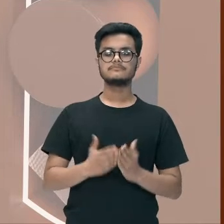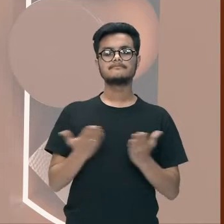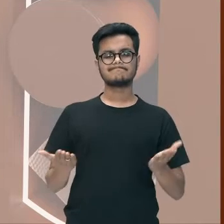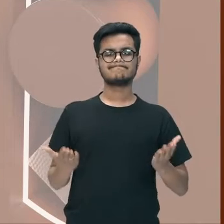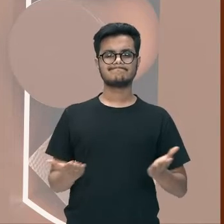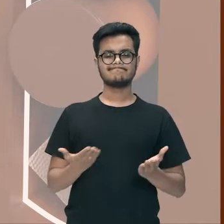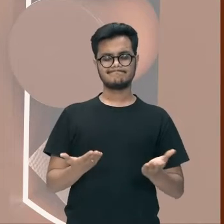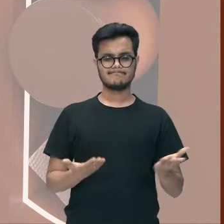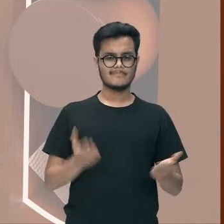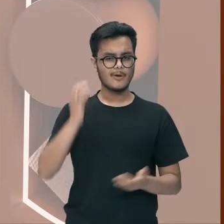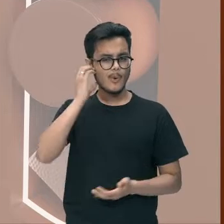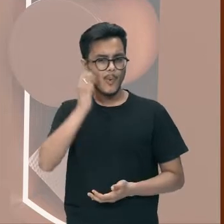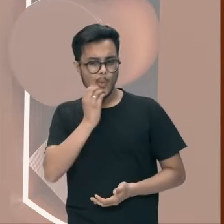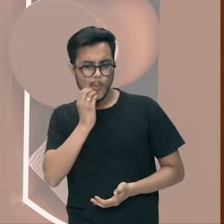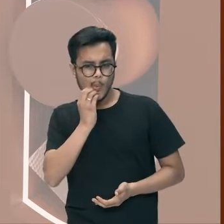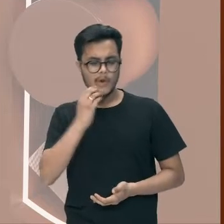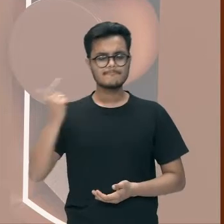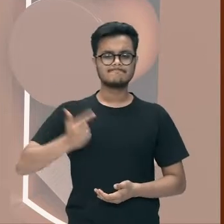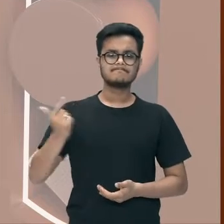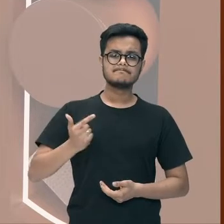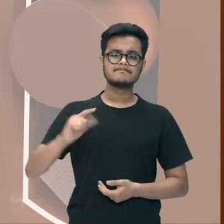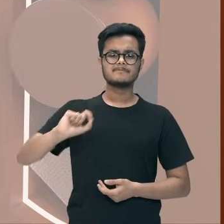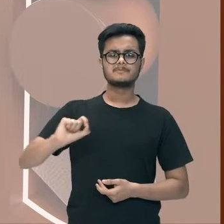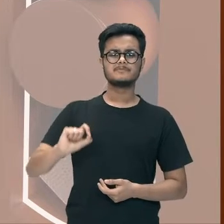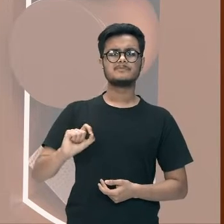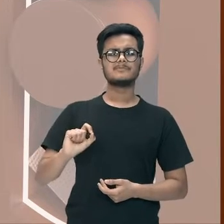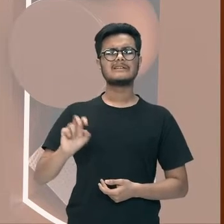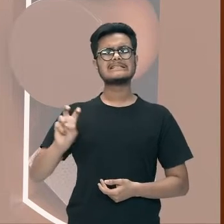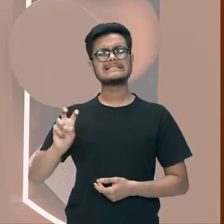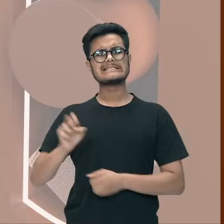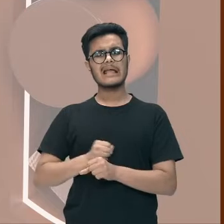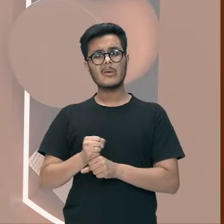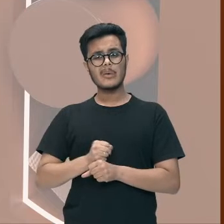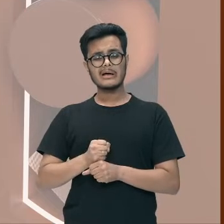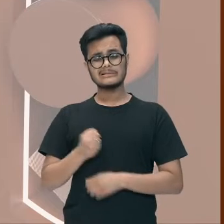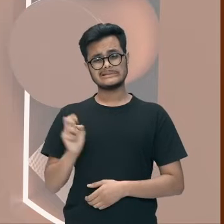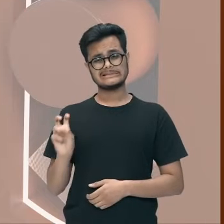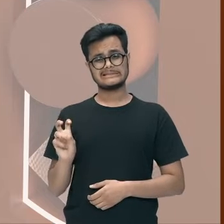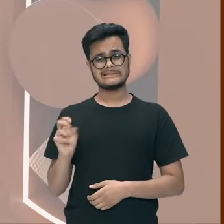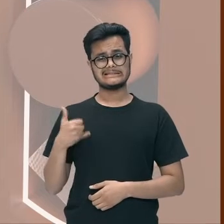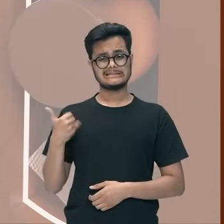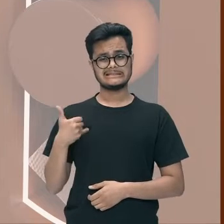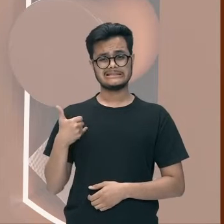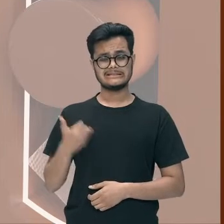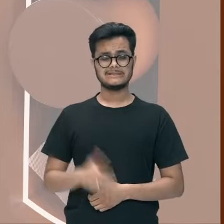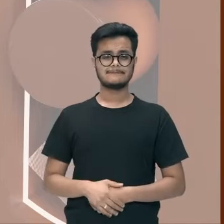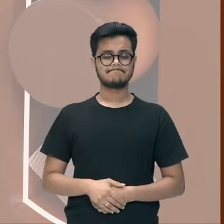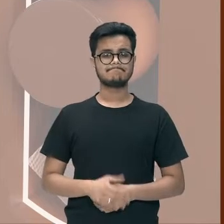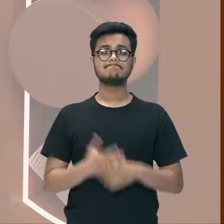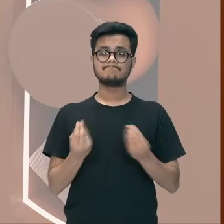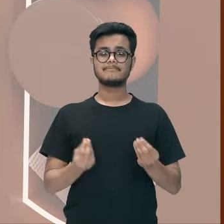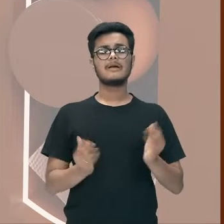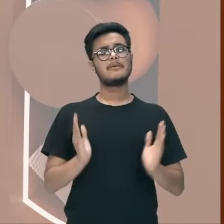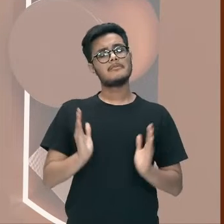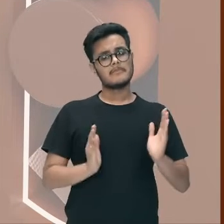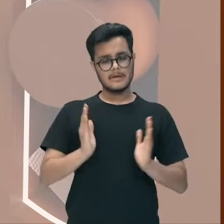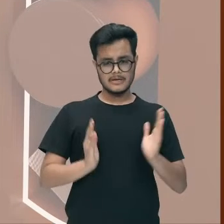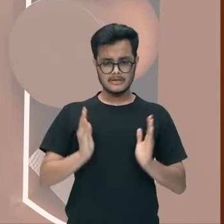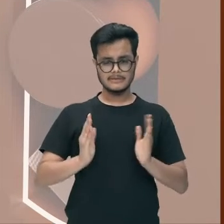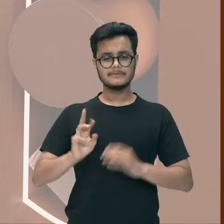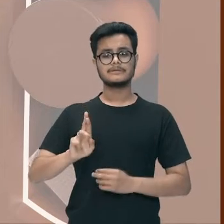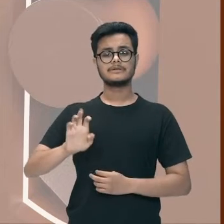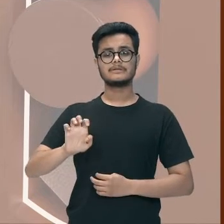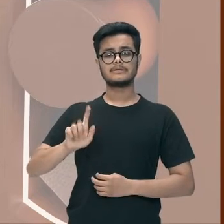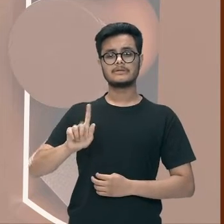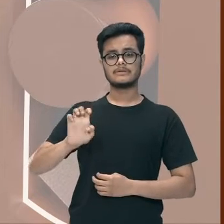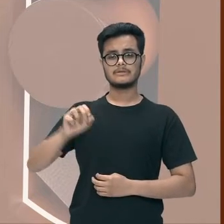tinha 5 anos na época da abdicação, e aí, no período da regência, quando